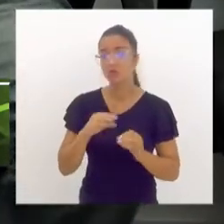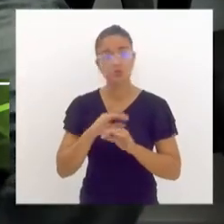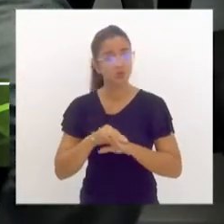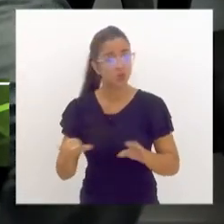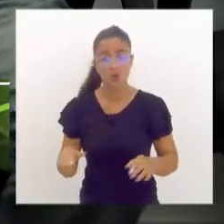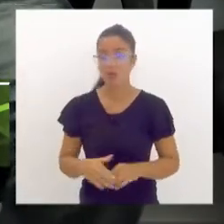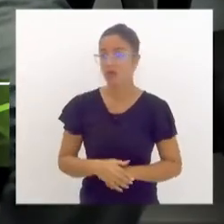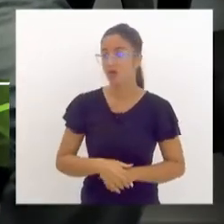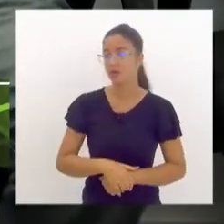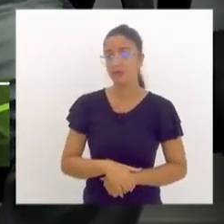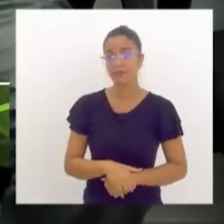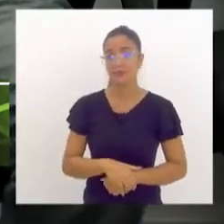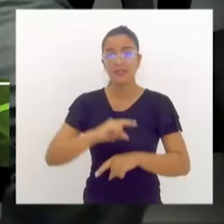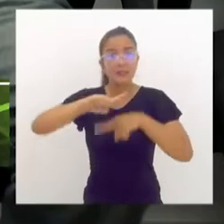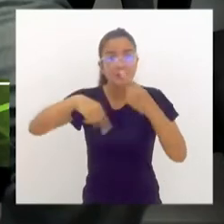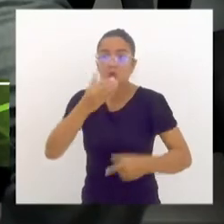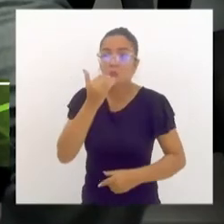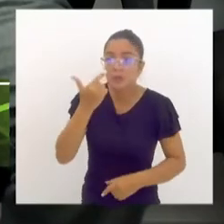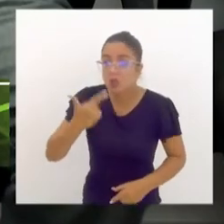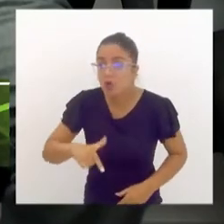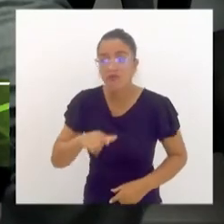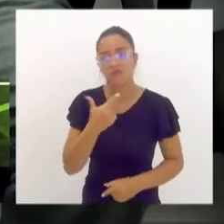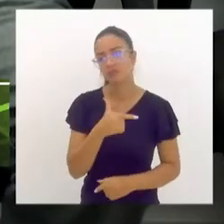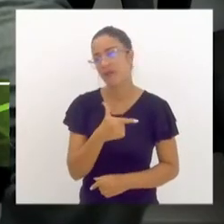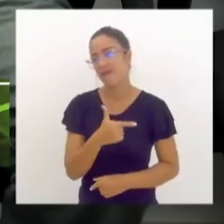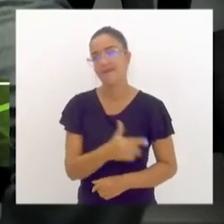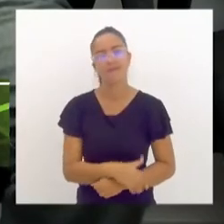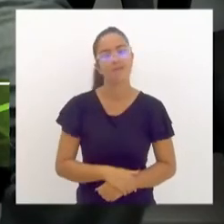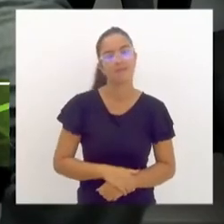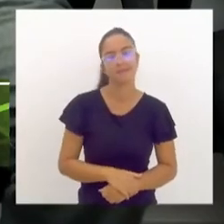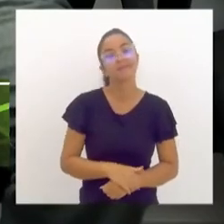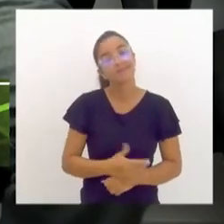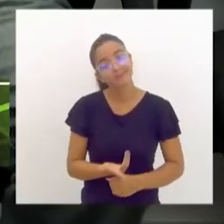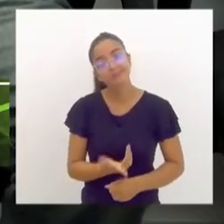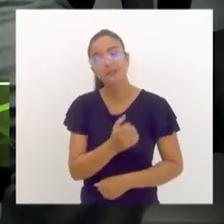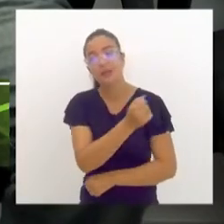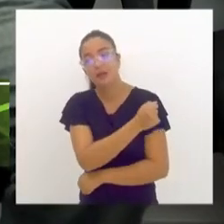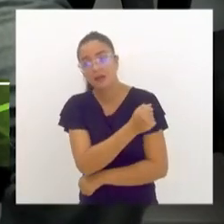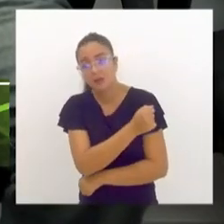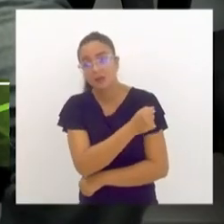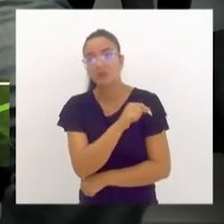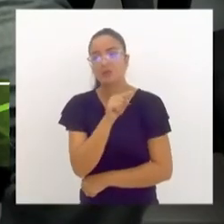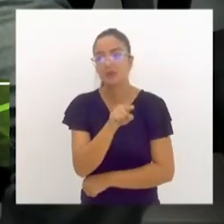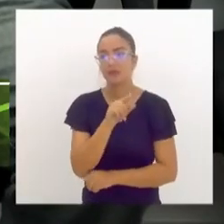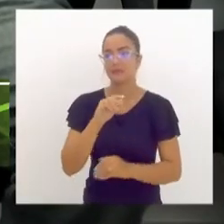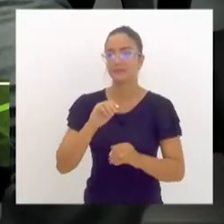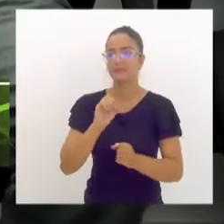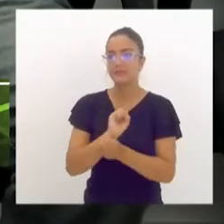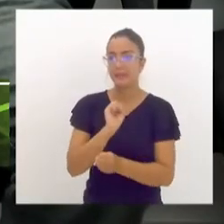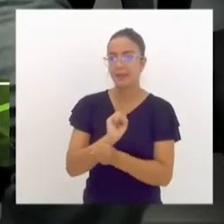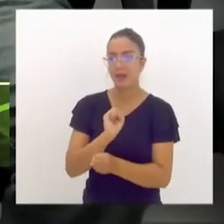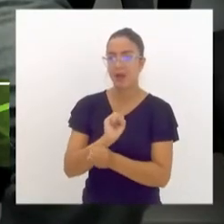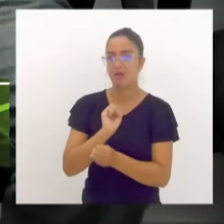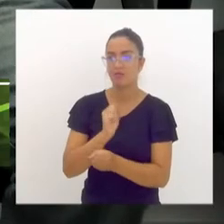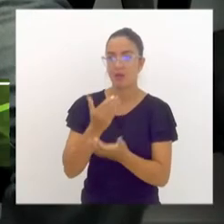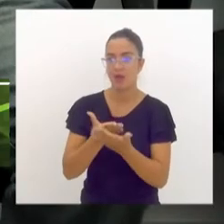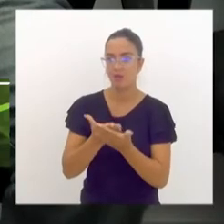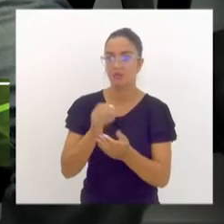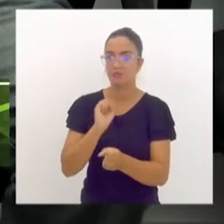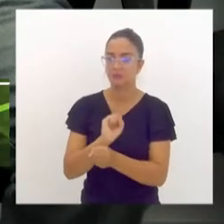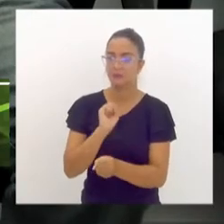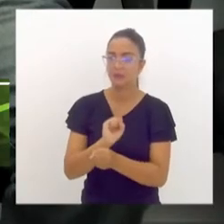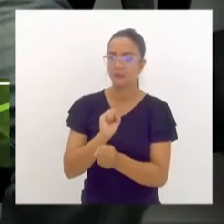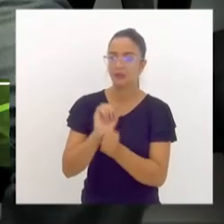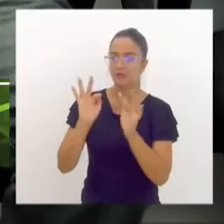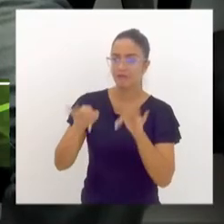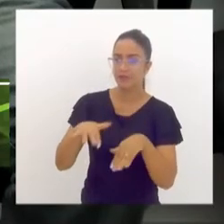além, porque eu fui testemunha disso. O aluno que espera a aula terminar, principalmente na modalidade de